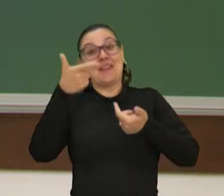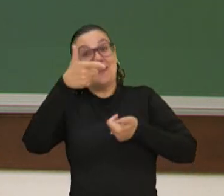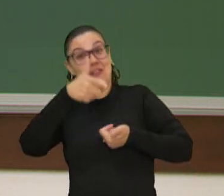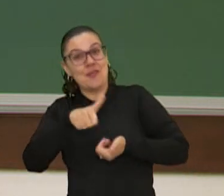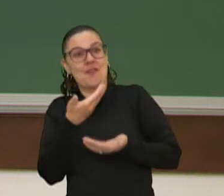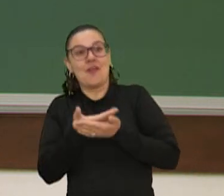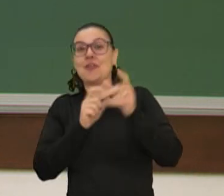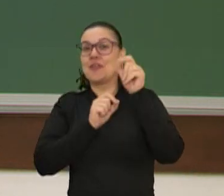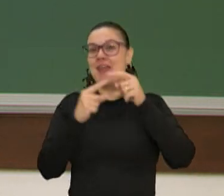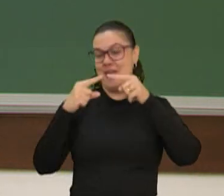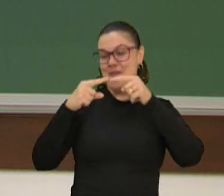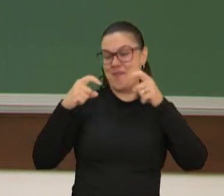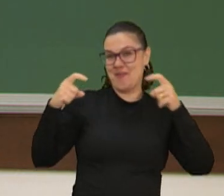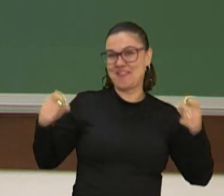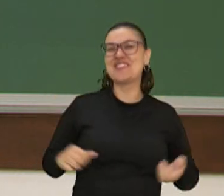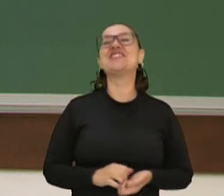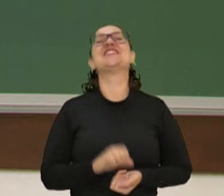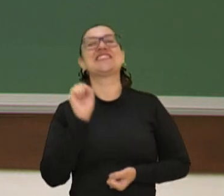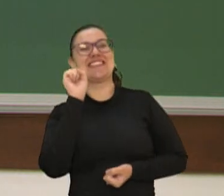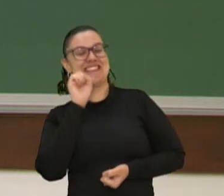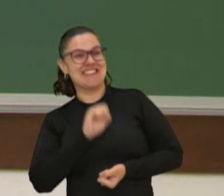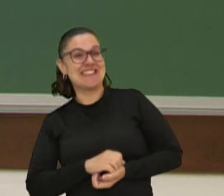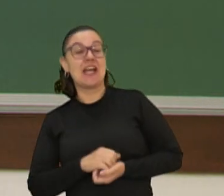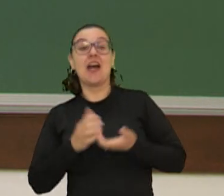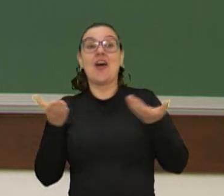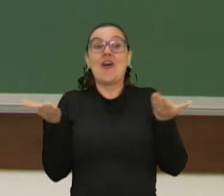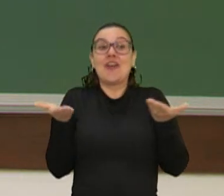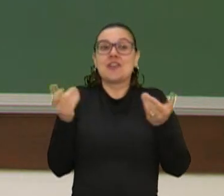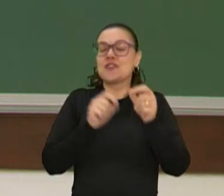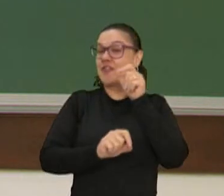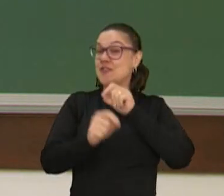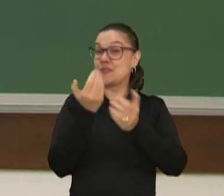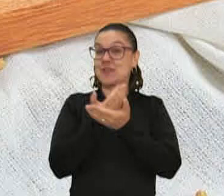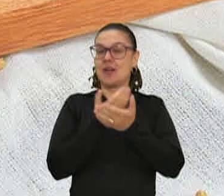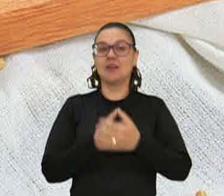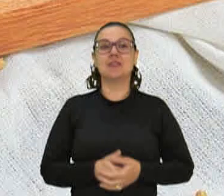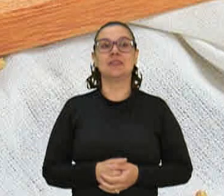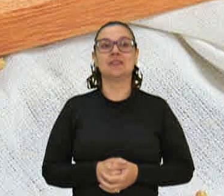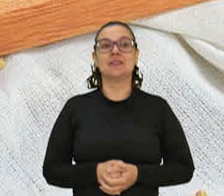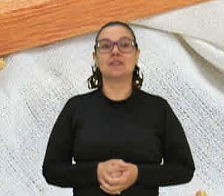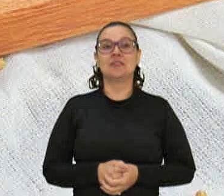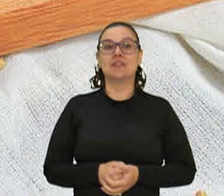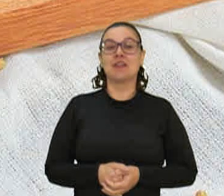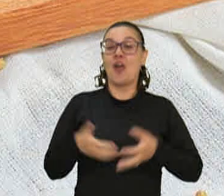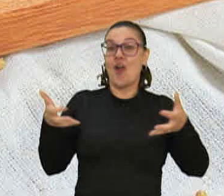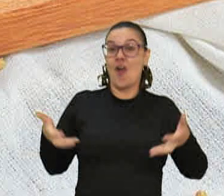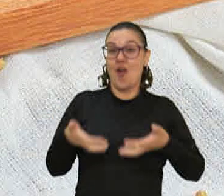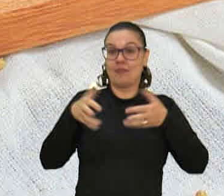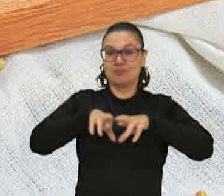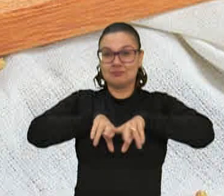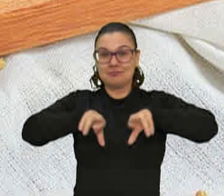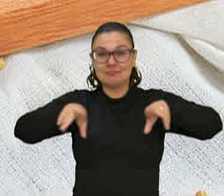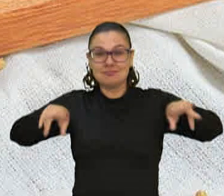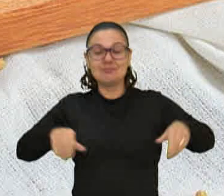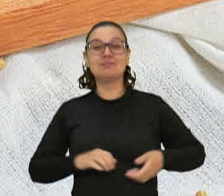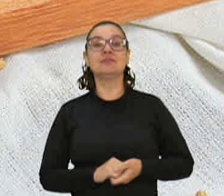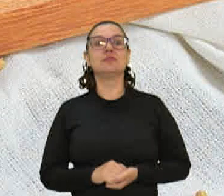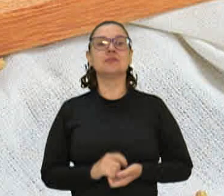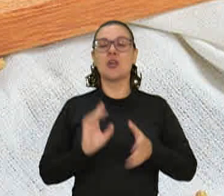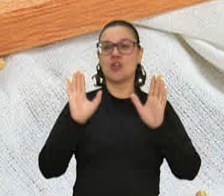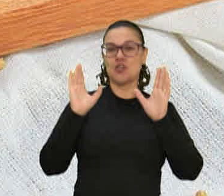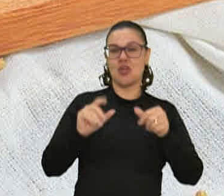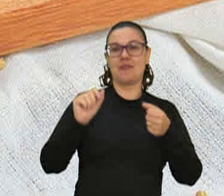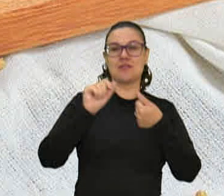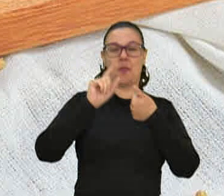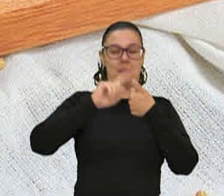uma aula de Biologia. O que nós temos hoje? Órgãos vegetais. Fizemos a